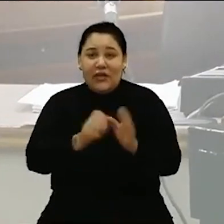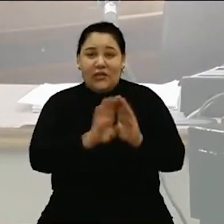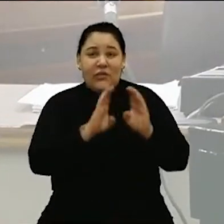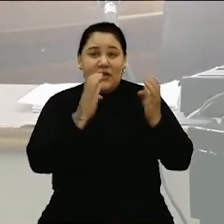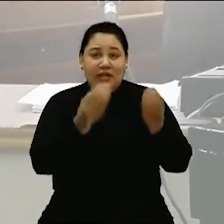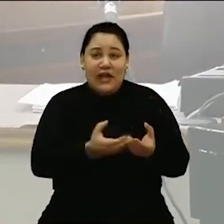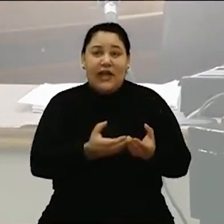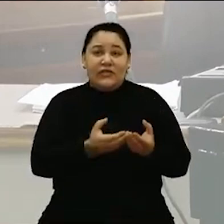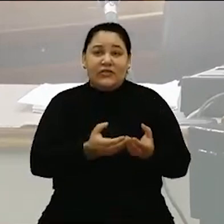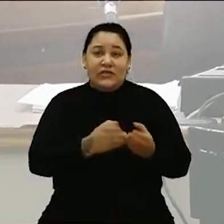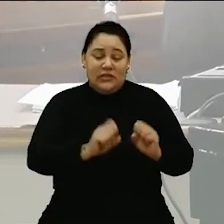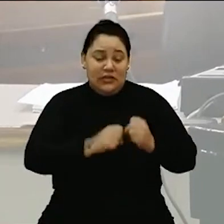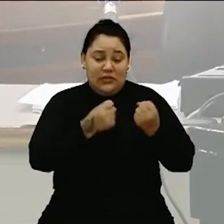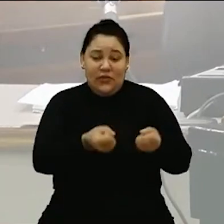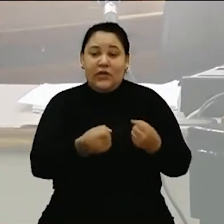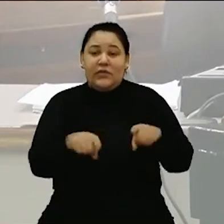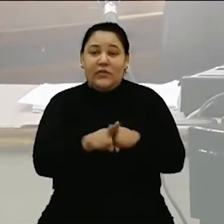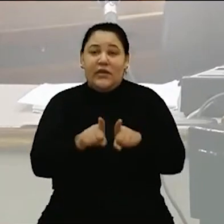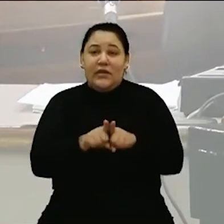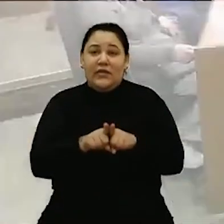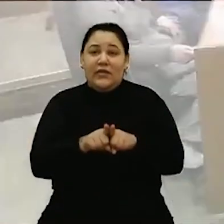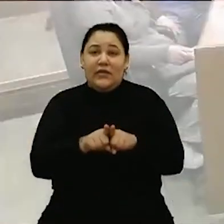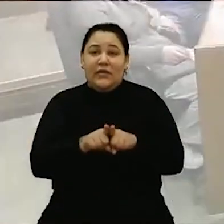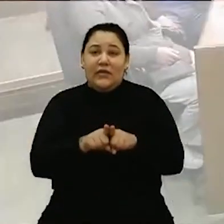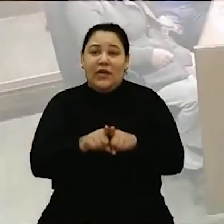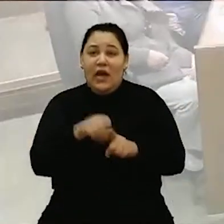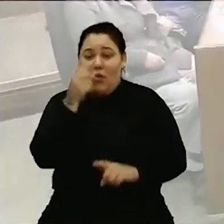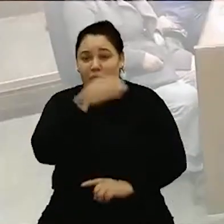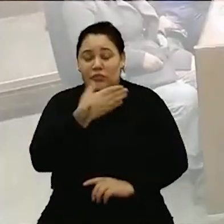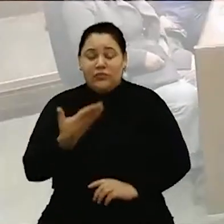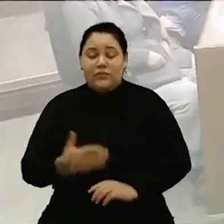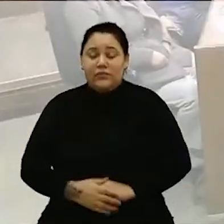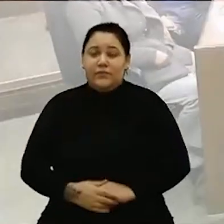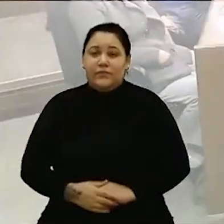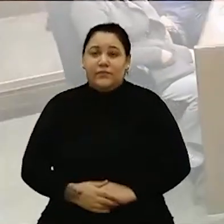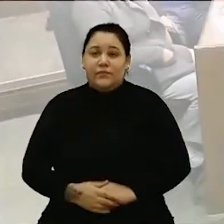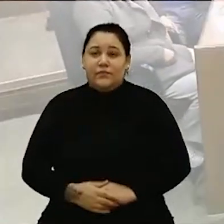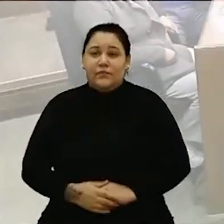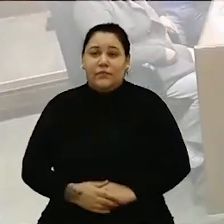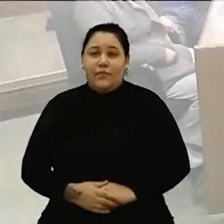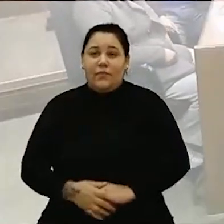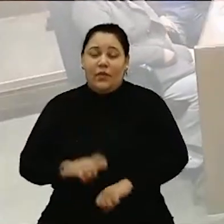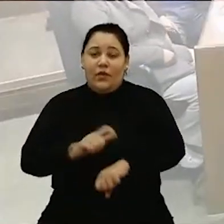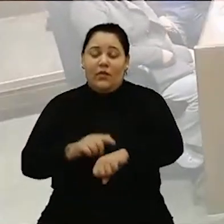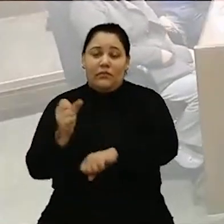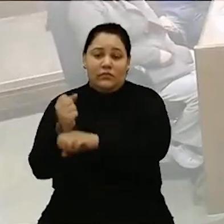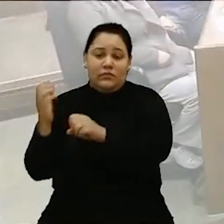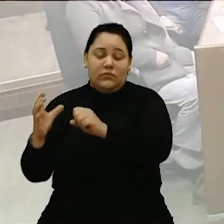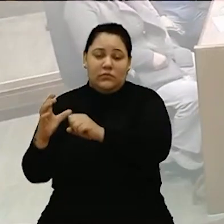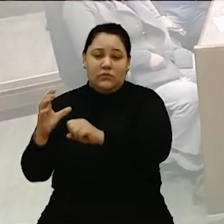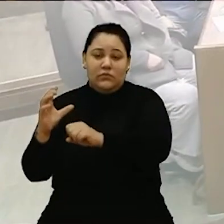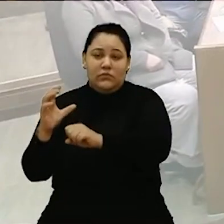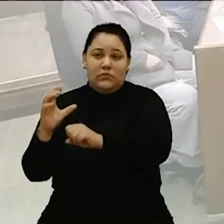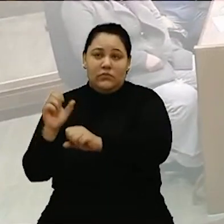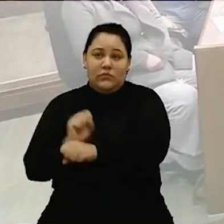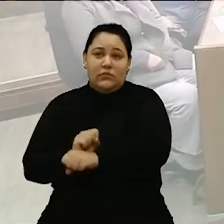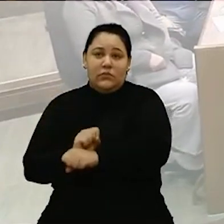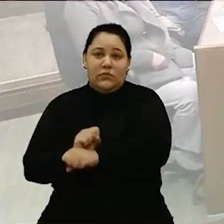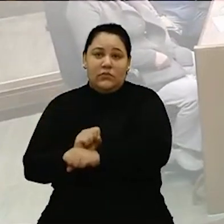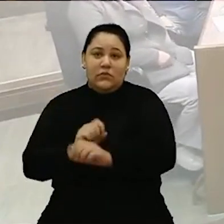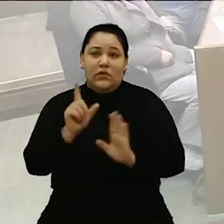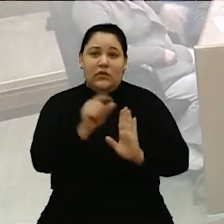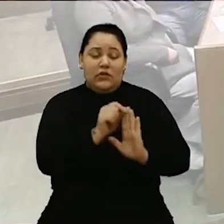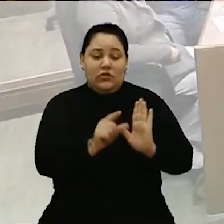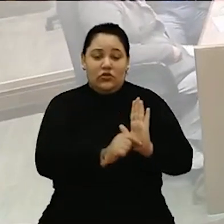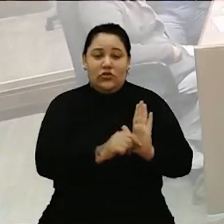se dedica. Uma questão de ordem. Então isso é um absurdo. Um segundo, vereador, seu tempo está parado aqui. Pois não. Artigo